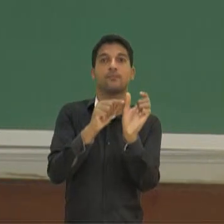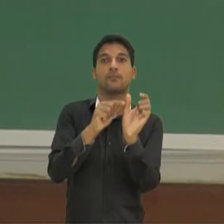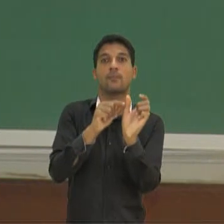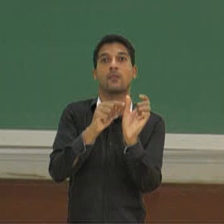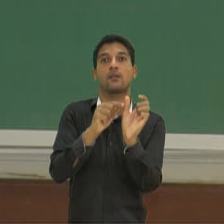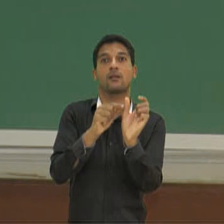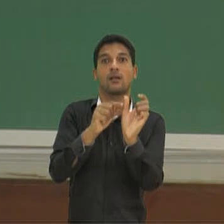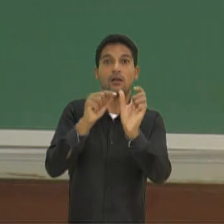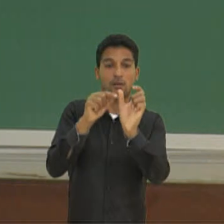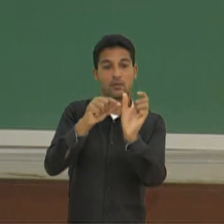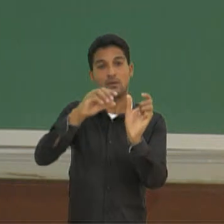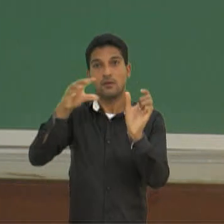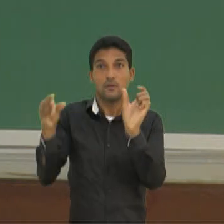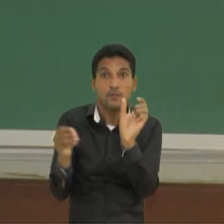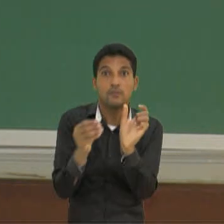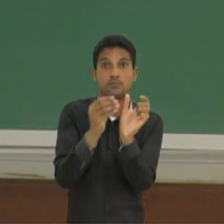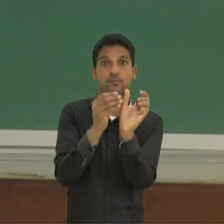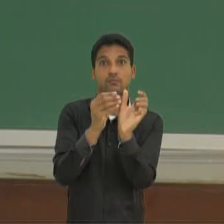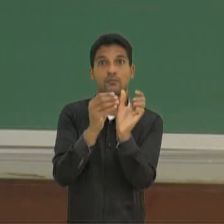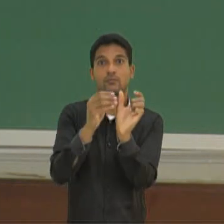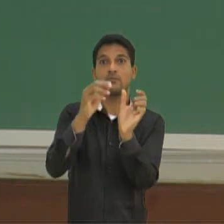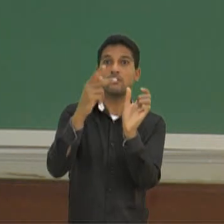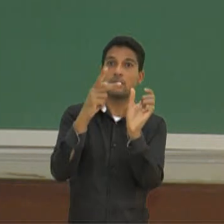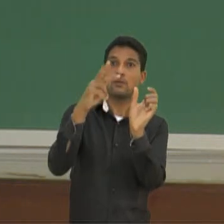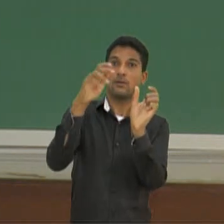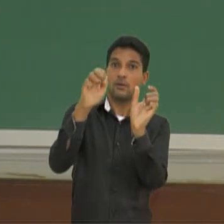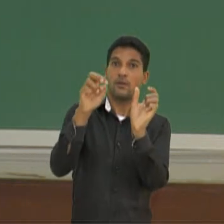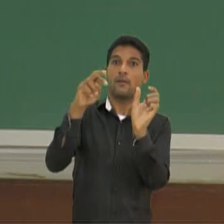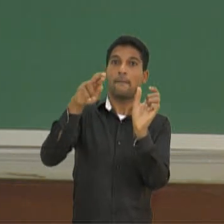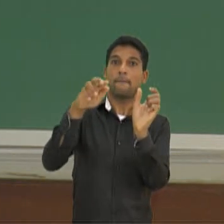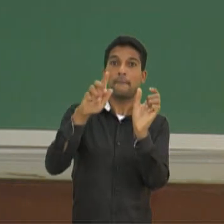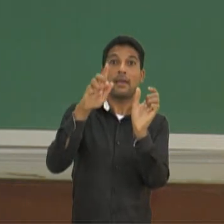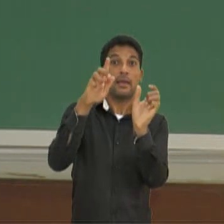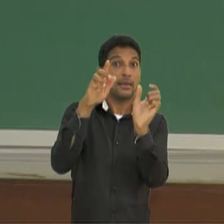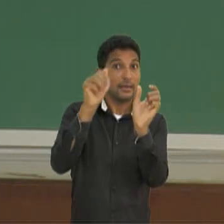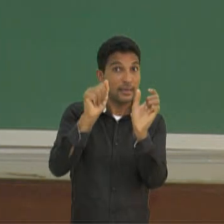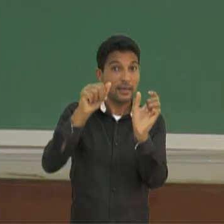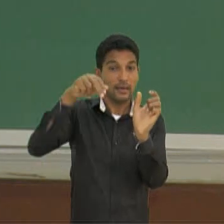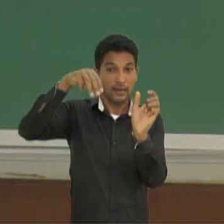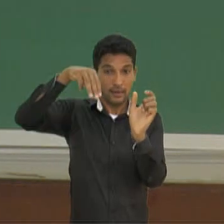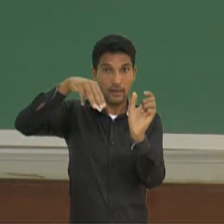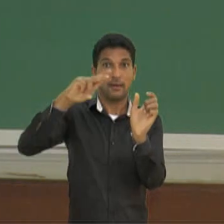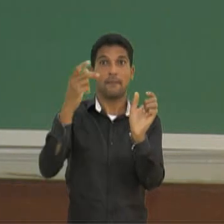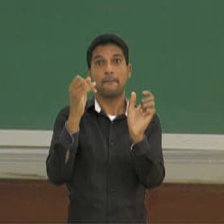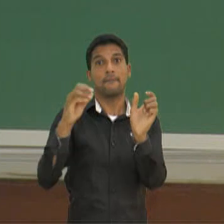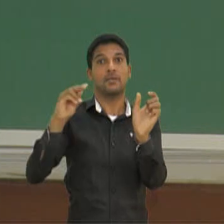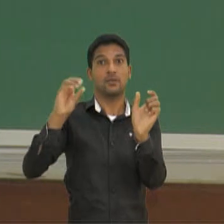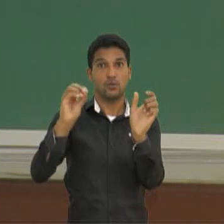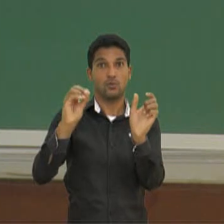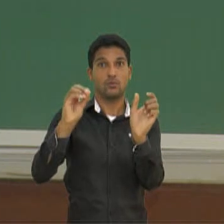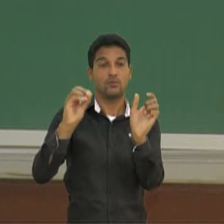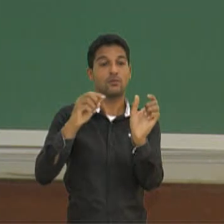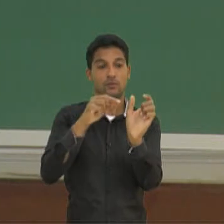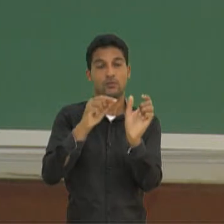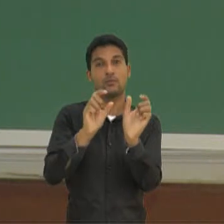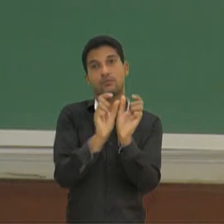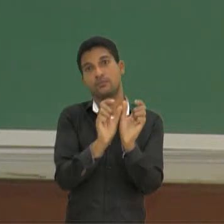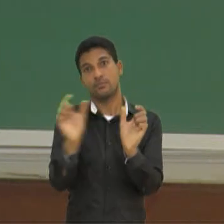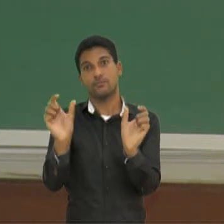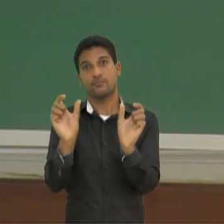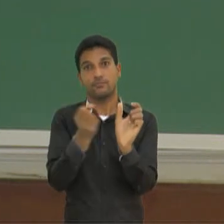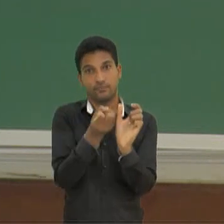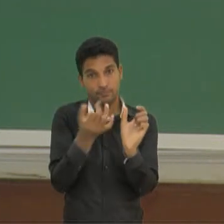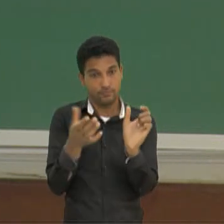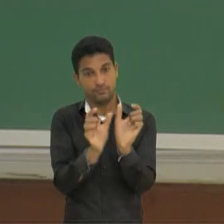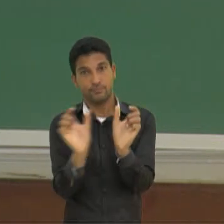o M já pertence a Pérgamo. Então, tiraram a letra O, acrescentaram o sufixo inho e formou o pergaminho, uma derivação sufixal,